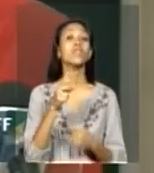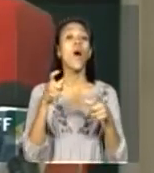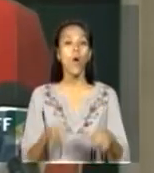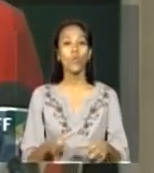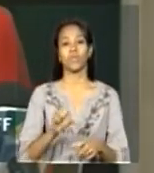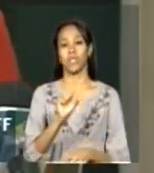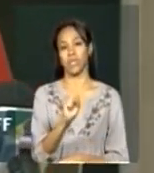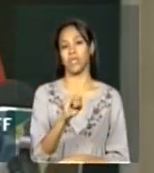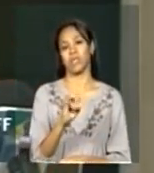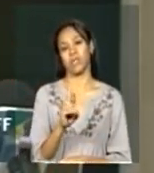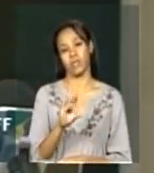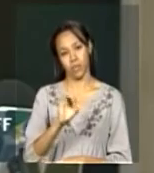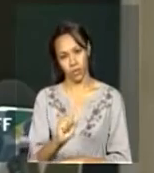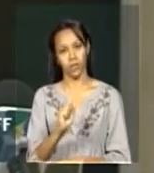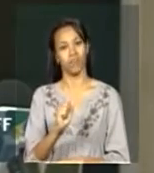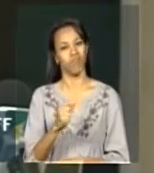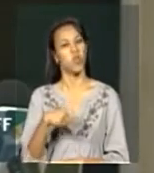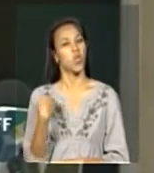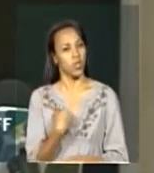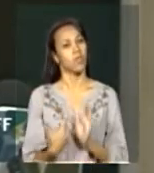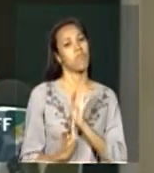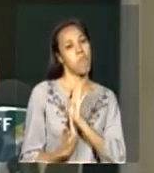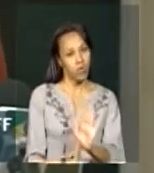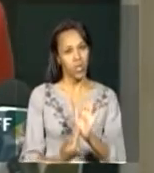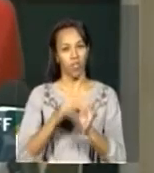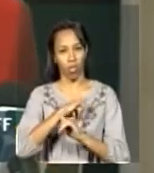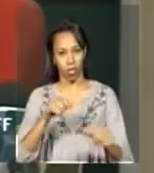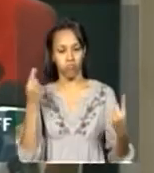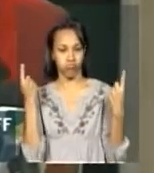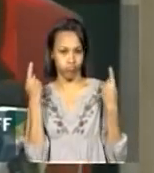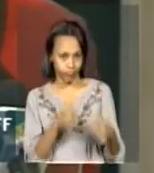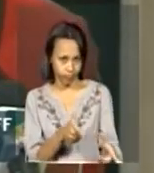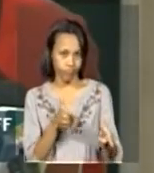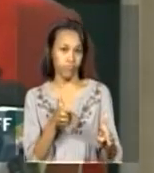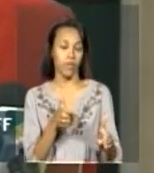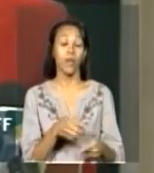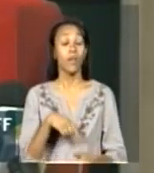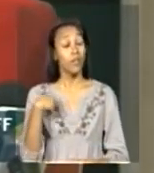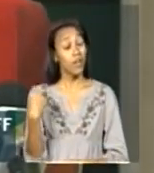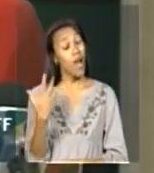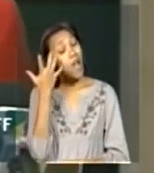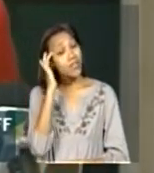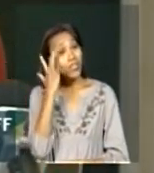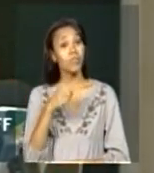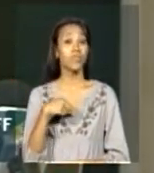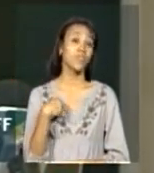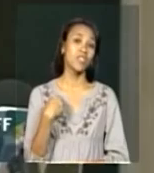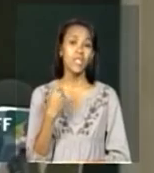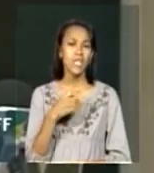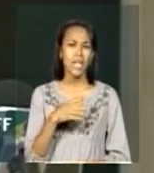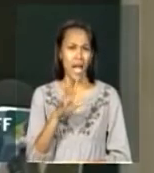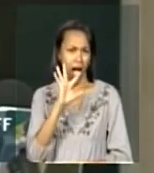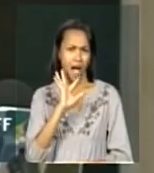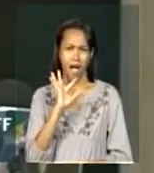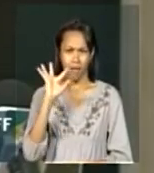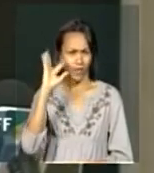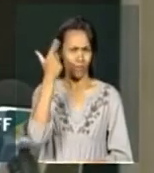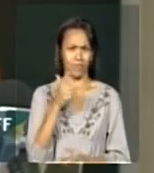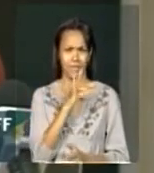Temos manifestado esse repúdio. Também achamos que você não tem uma solução simples na